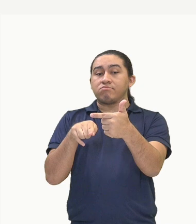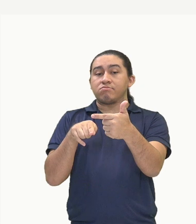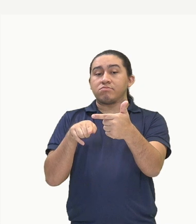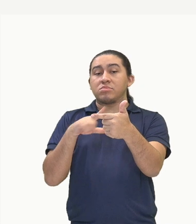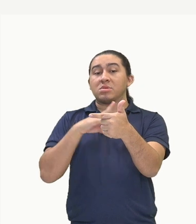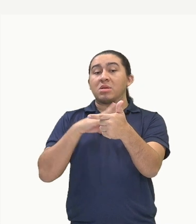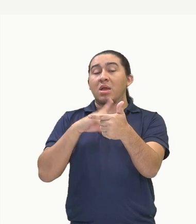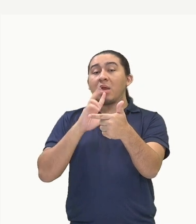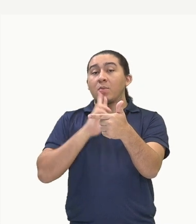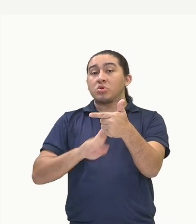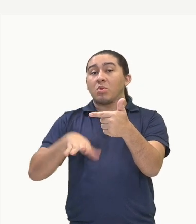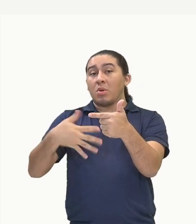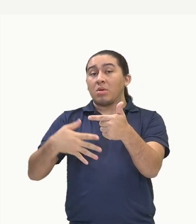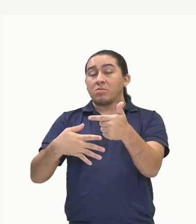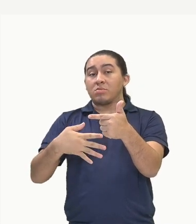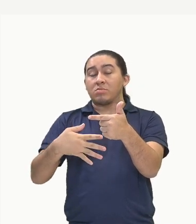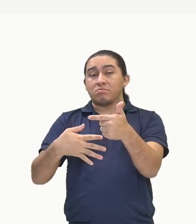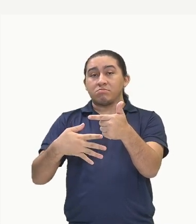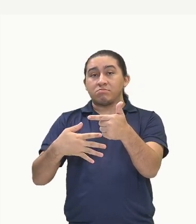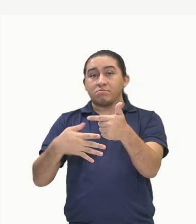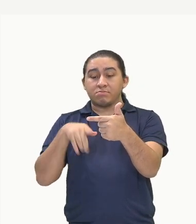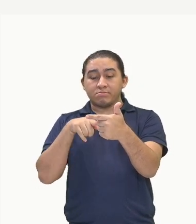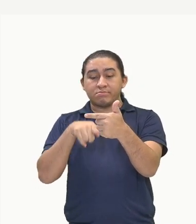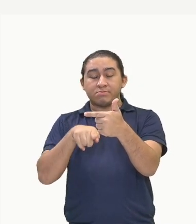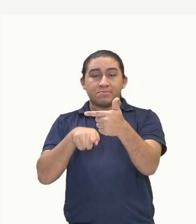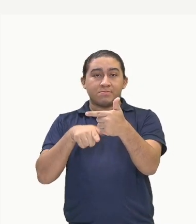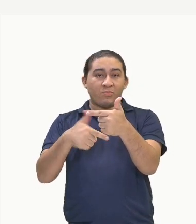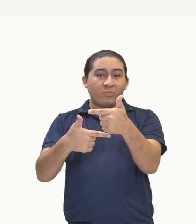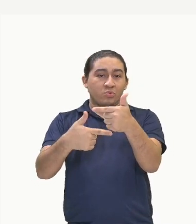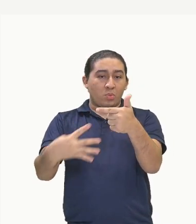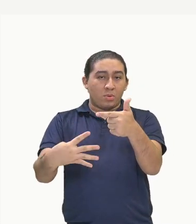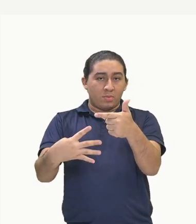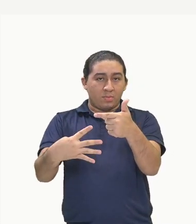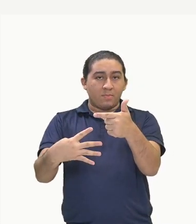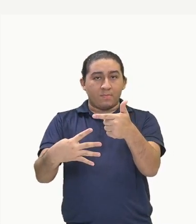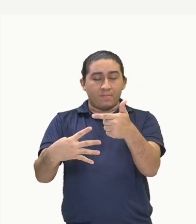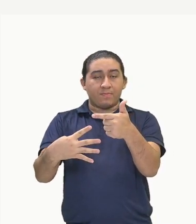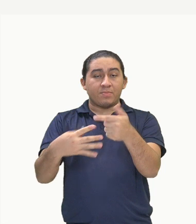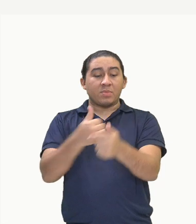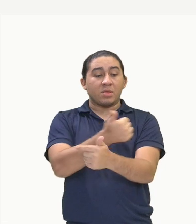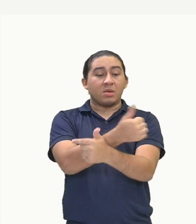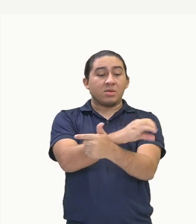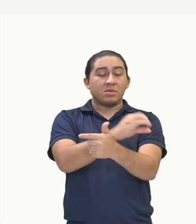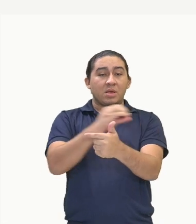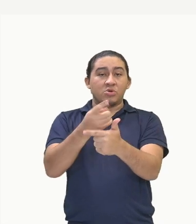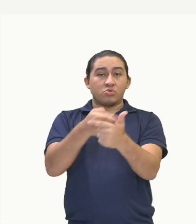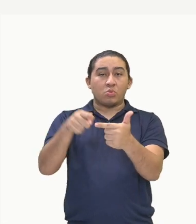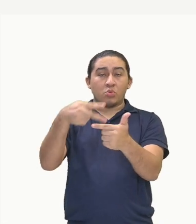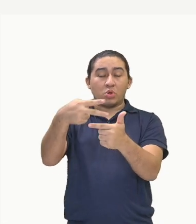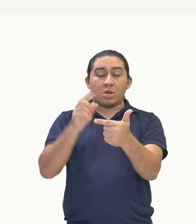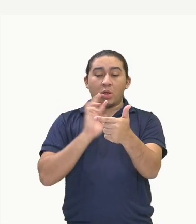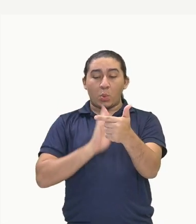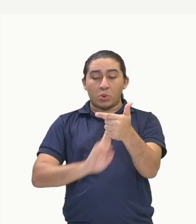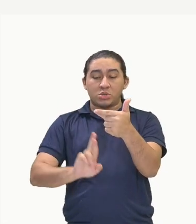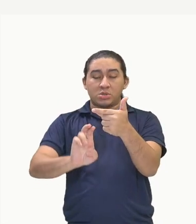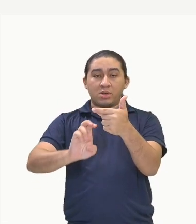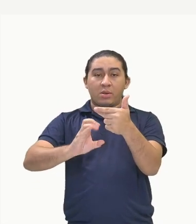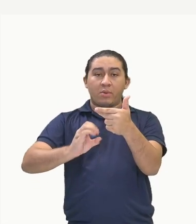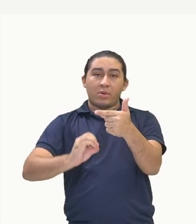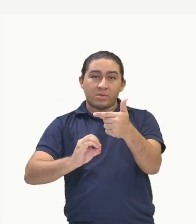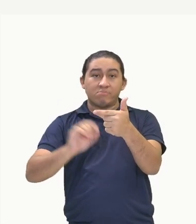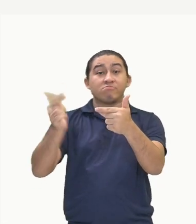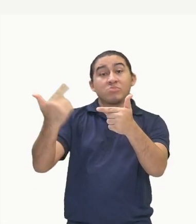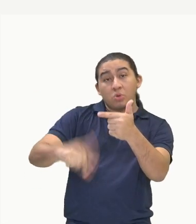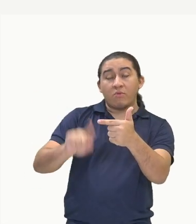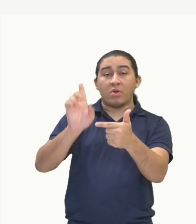teremos quanto? 48 dividido por 2 é 24 e 100 dividido por 2 é 50. Novamente, são